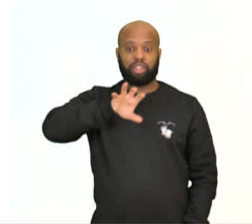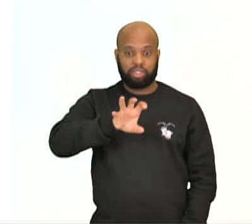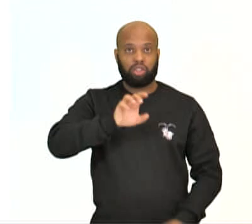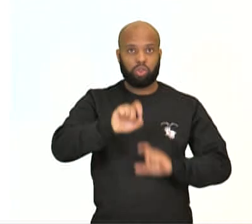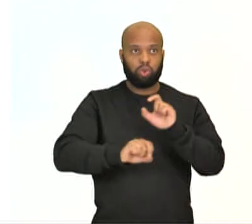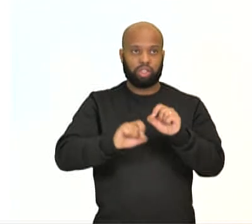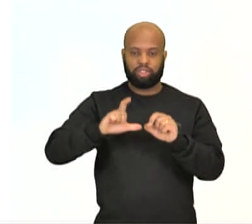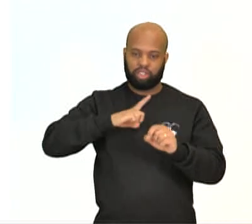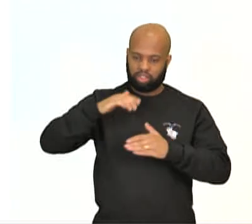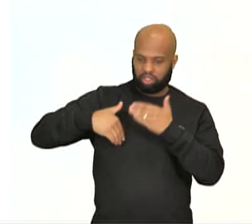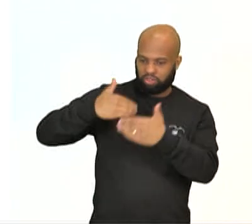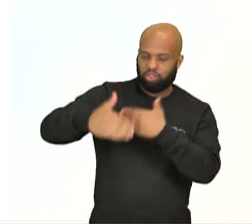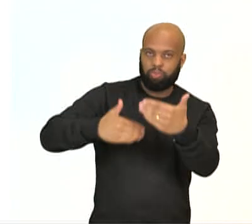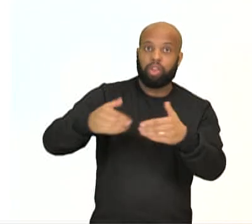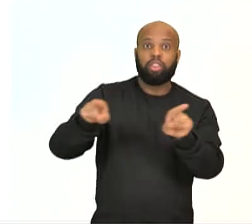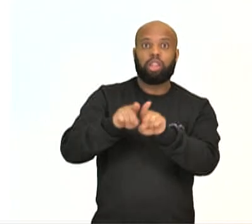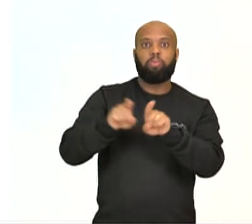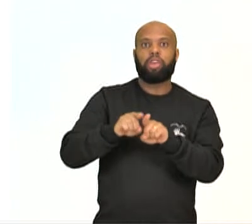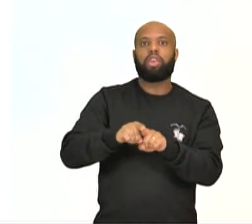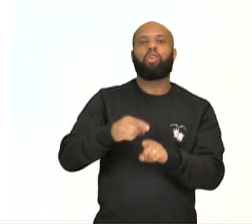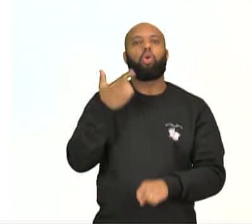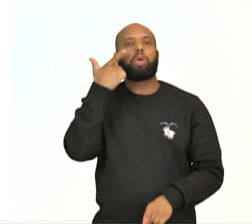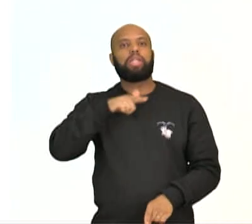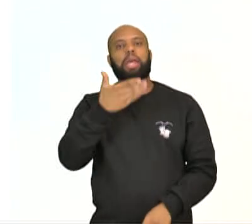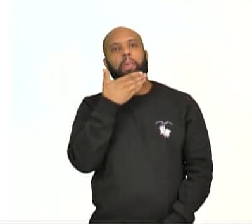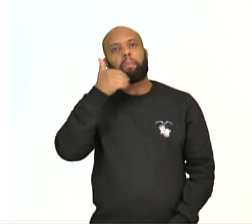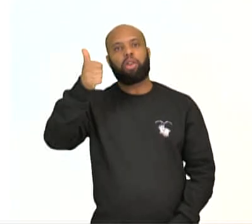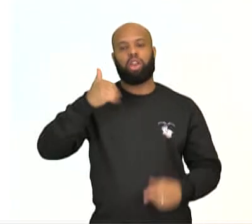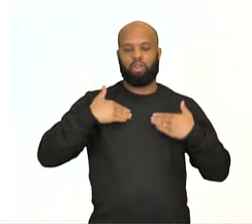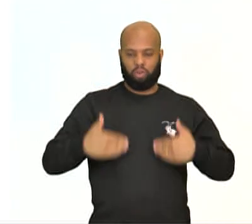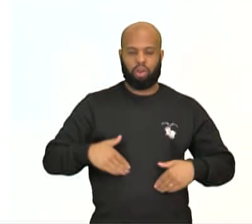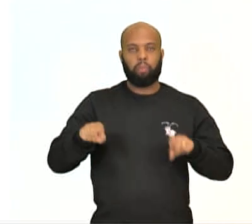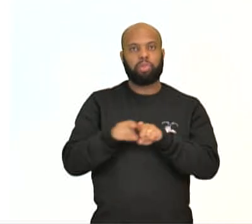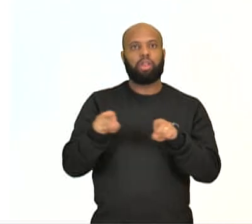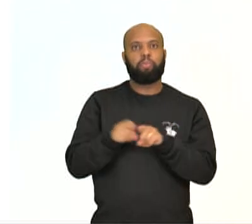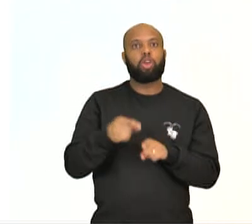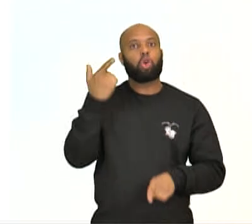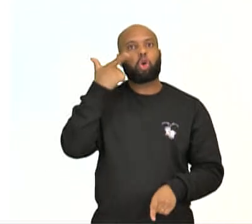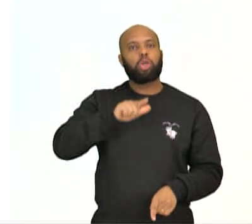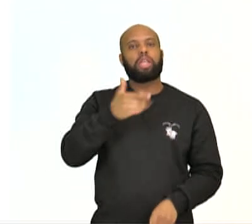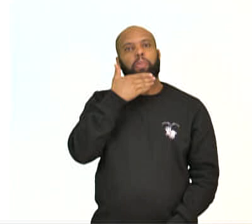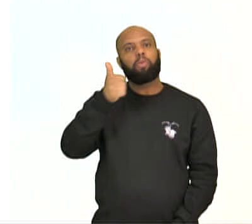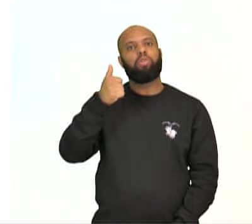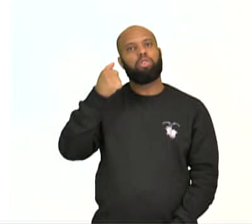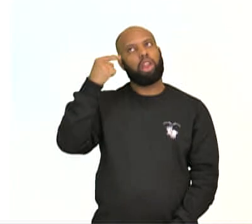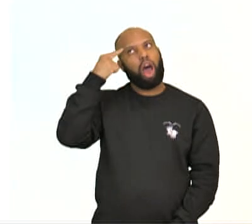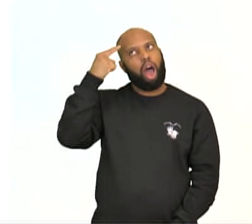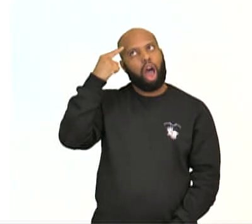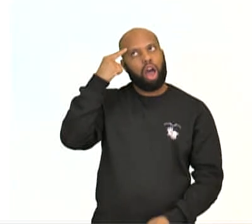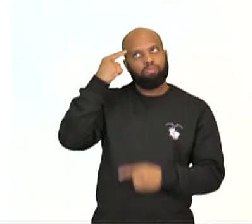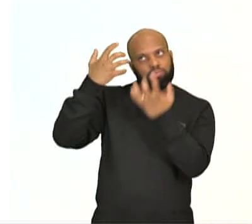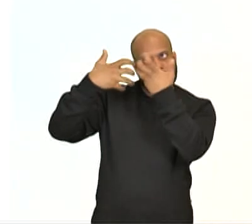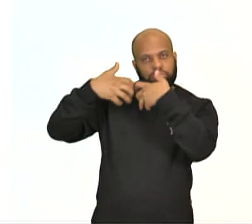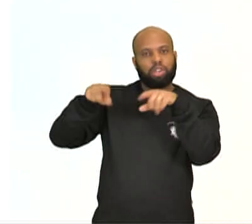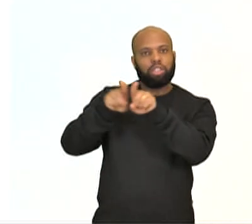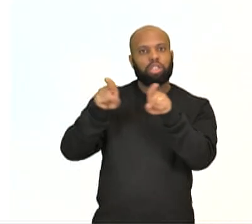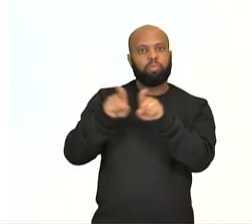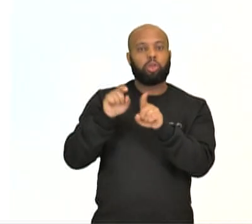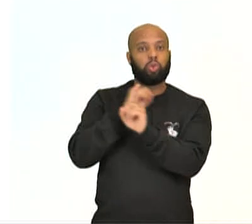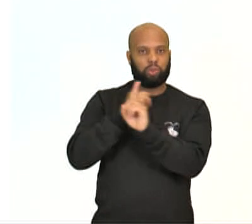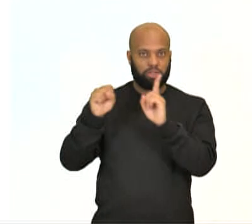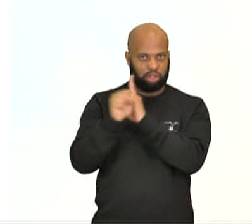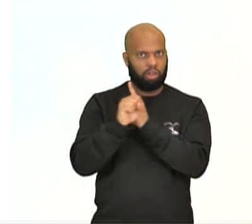de desenvolvimento e aprimoramento físico, mental e também social. Olha como ela engloba muita